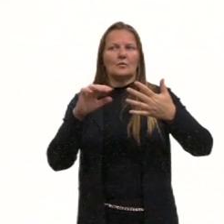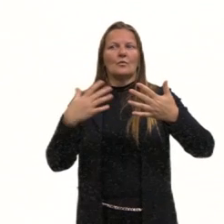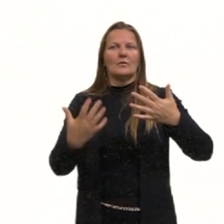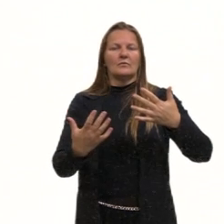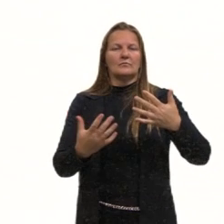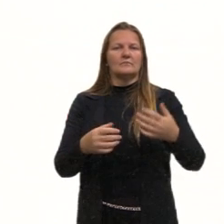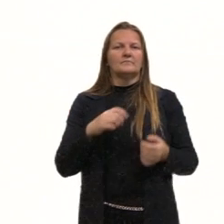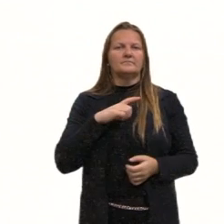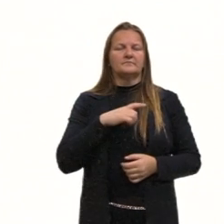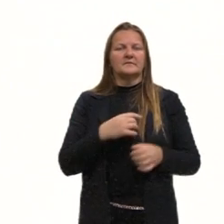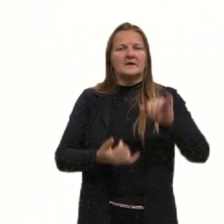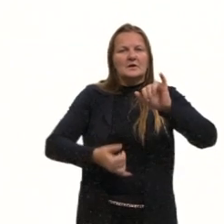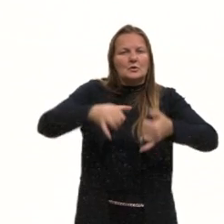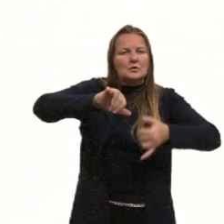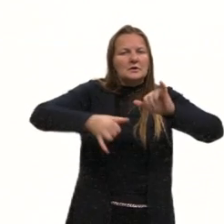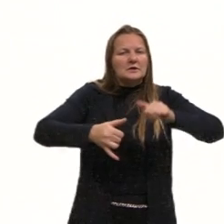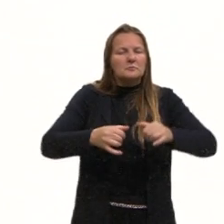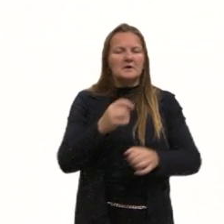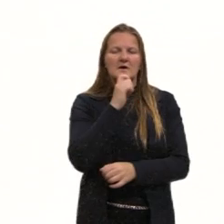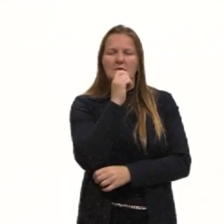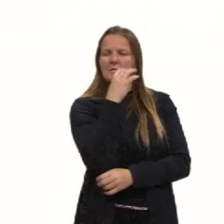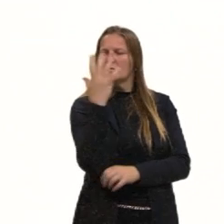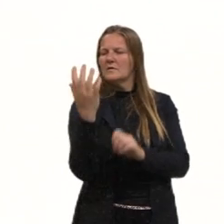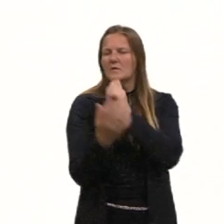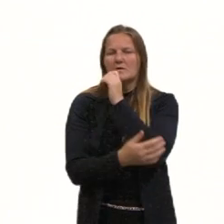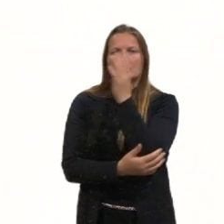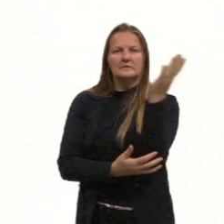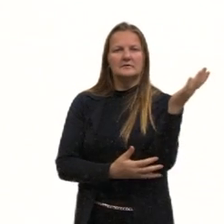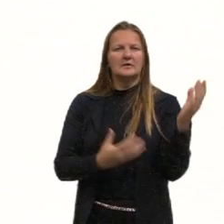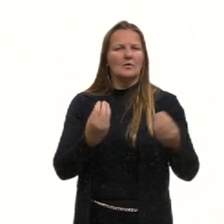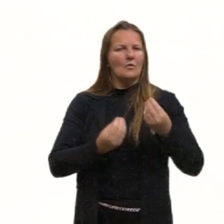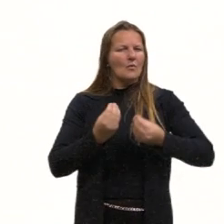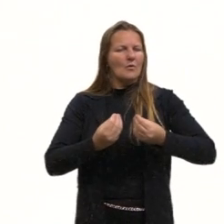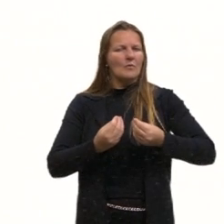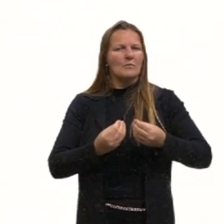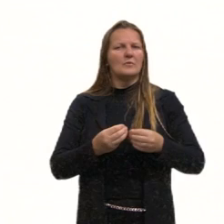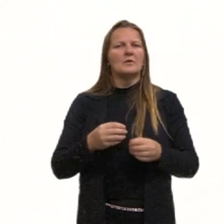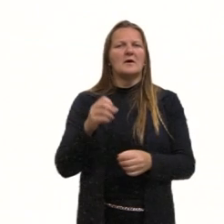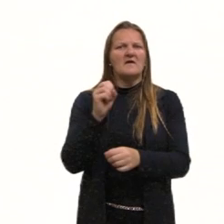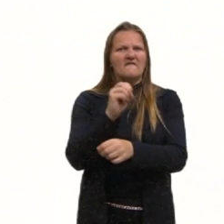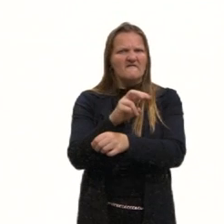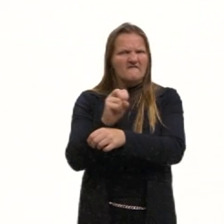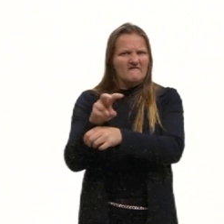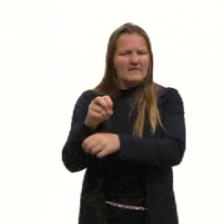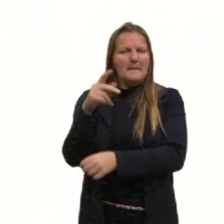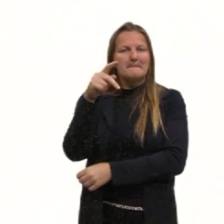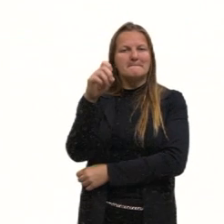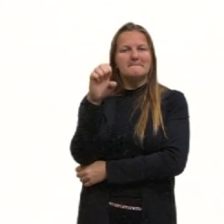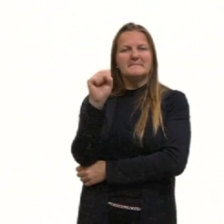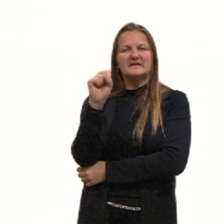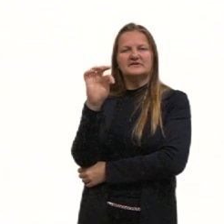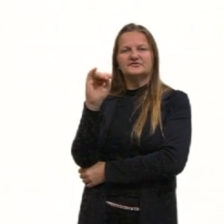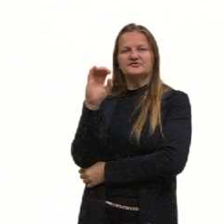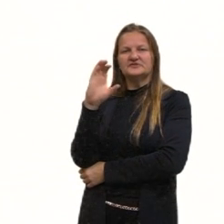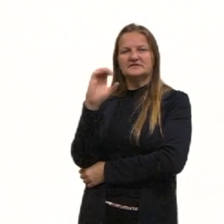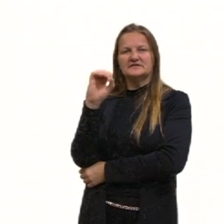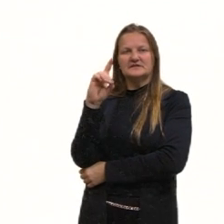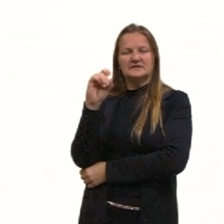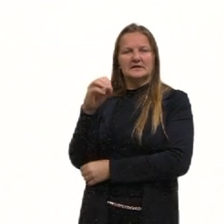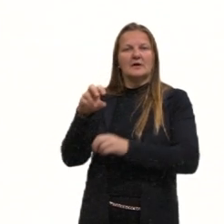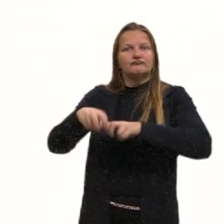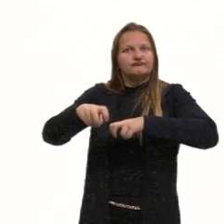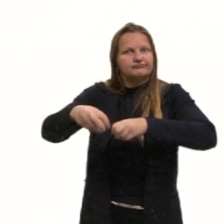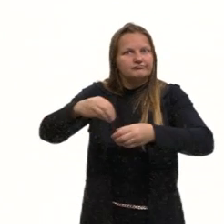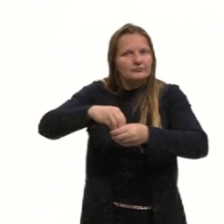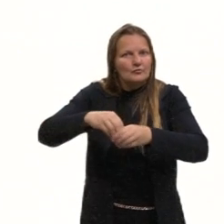fala de equímica ambiental né de contaminantes de uso de pesticidas na agricultura Ok texto introdutório